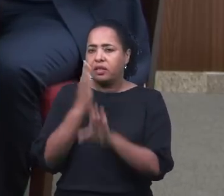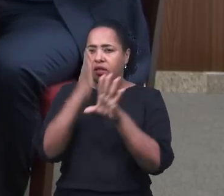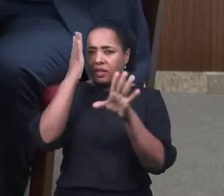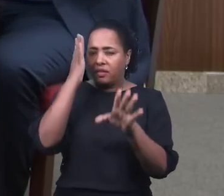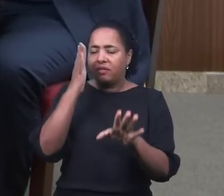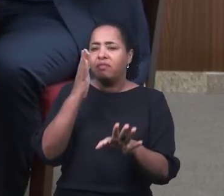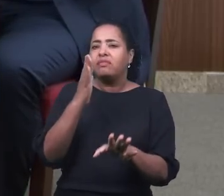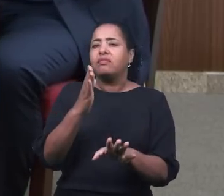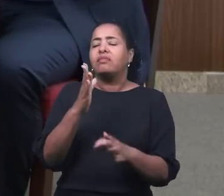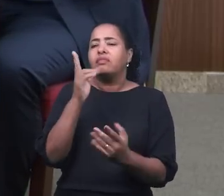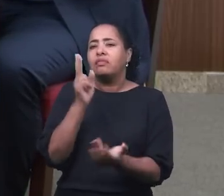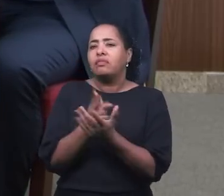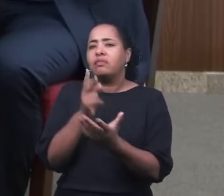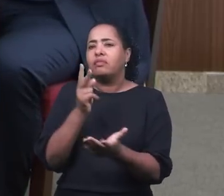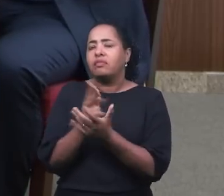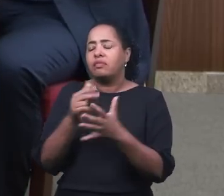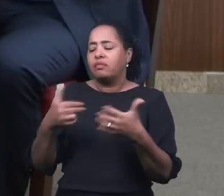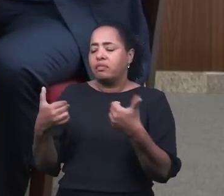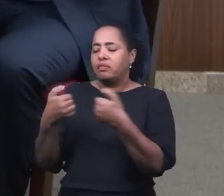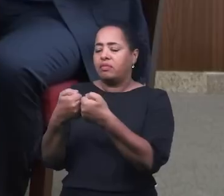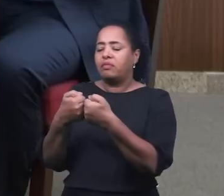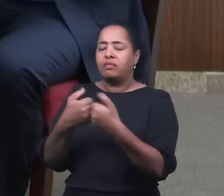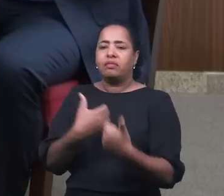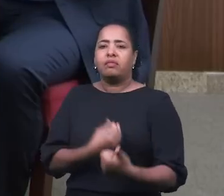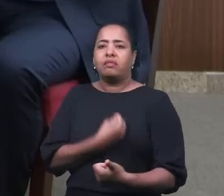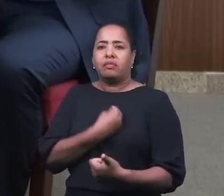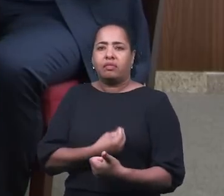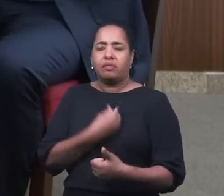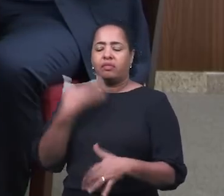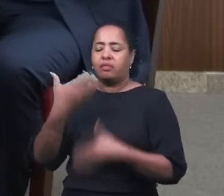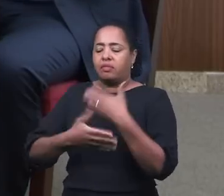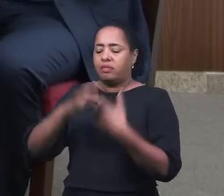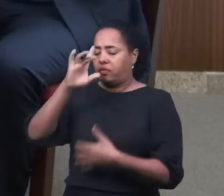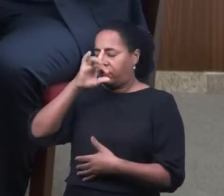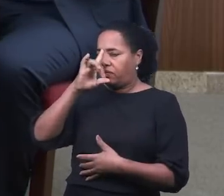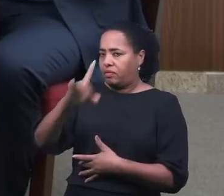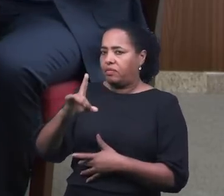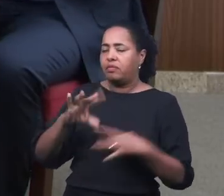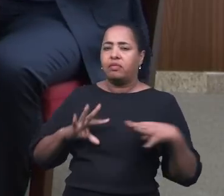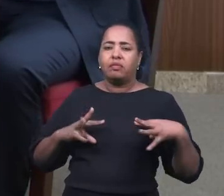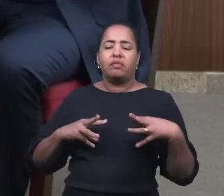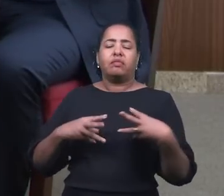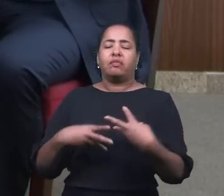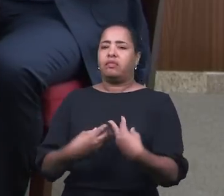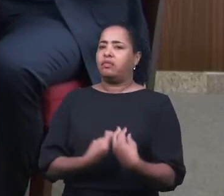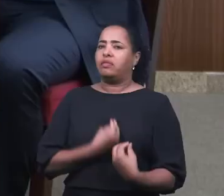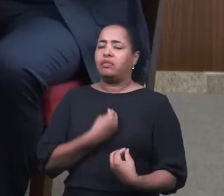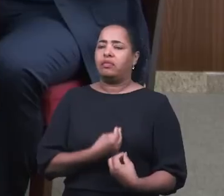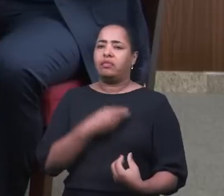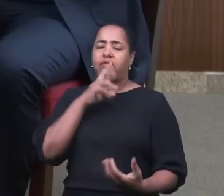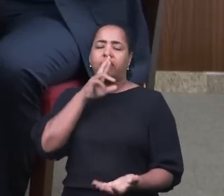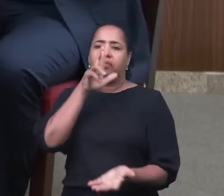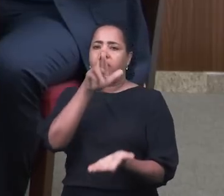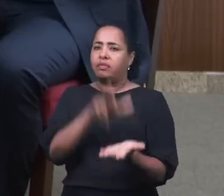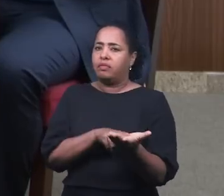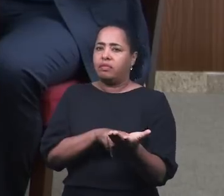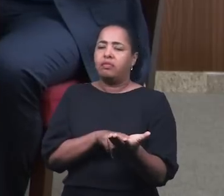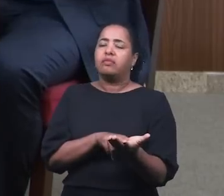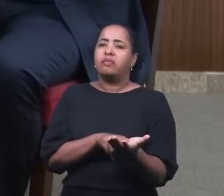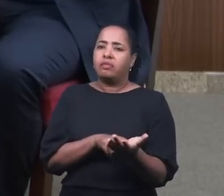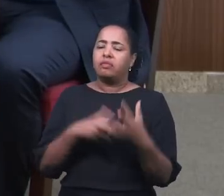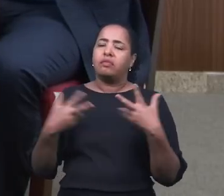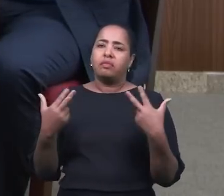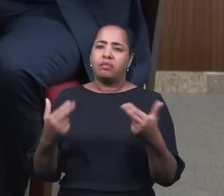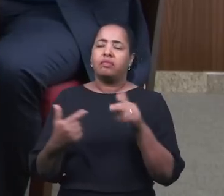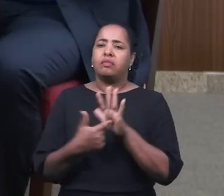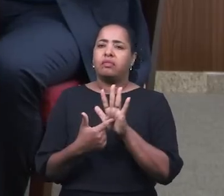descoberto de manter a arca na sua vida. A presença de Deus completa na sua vida e os resultados, como